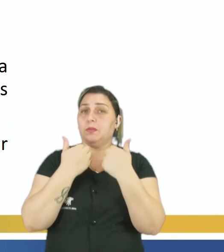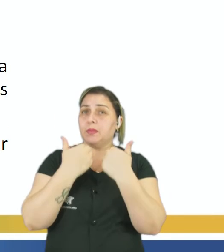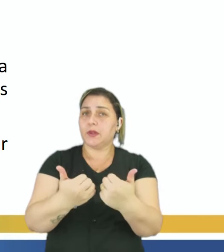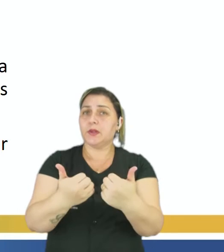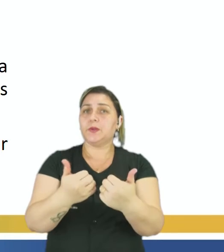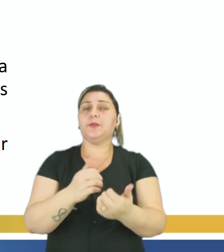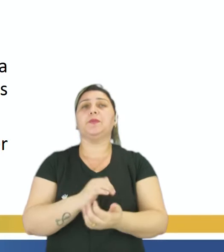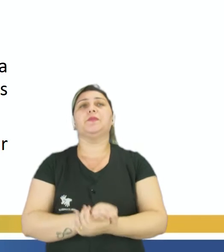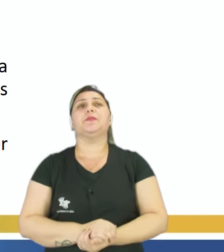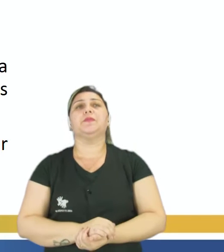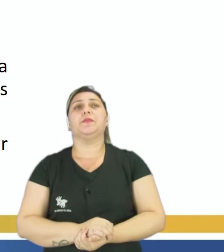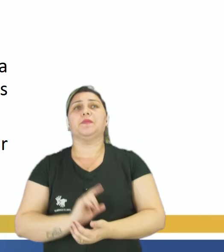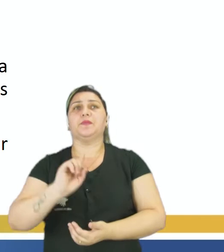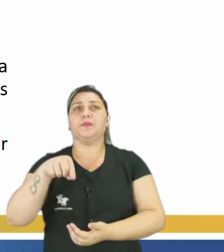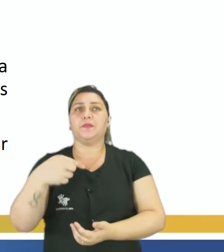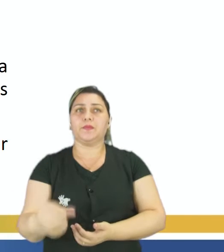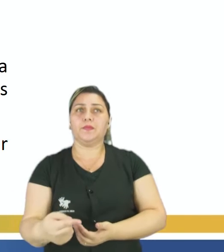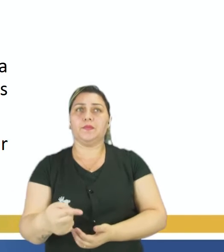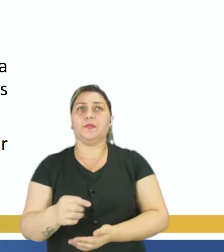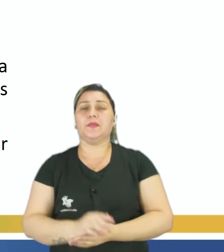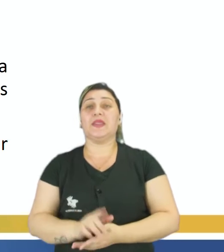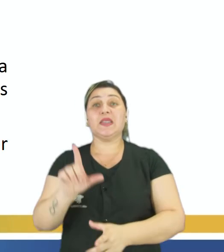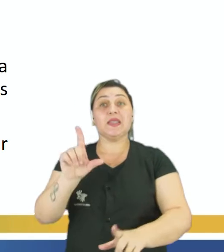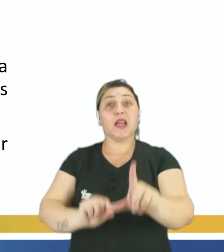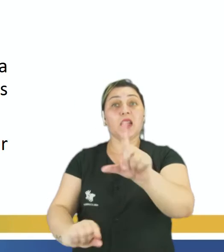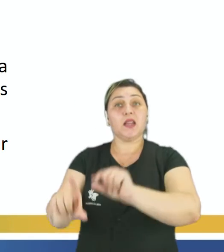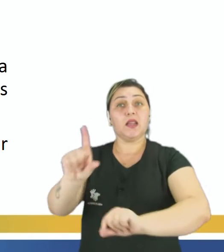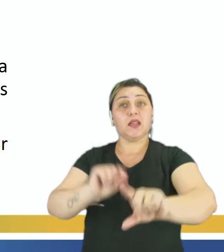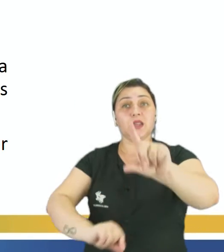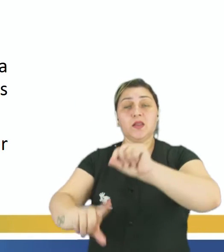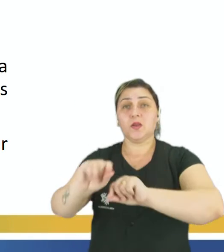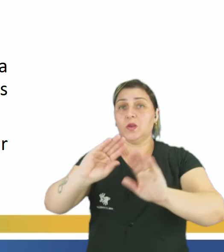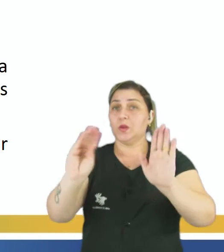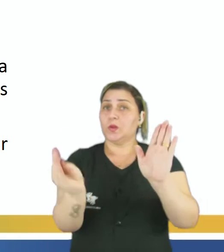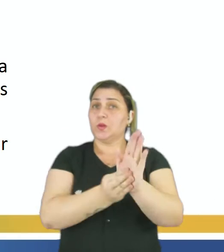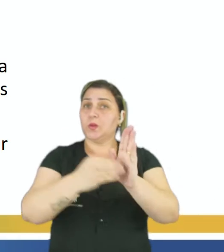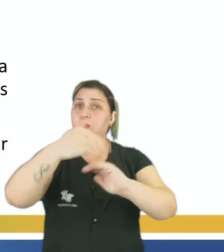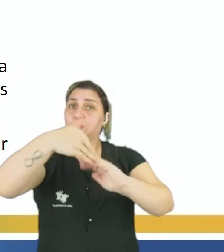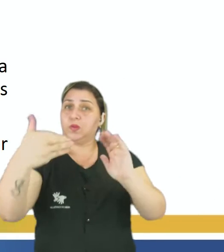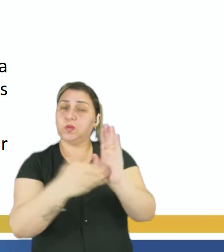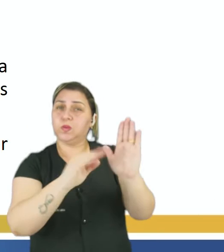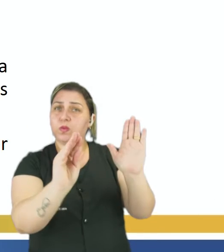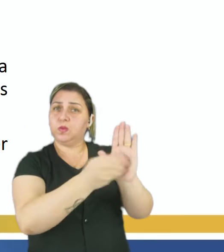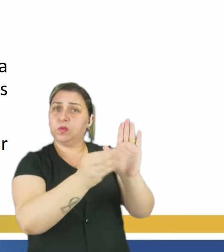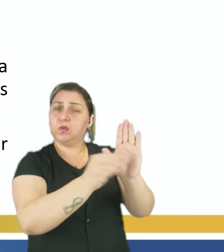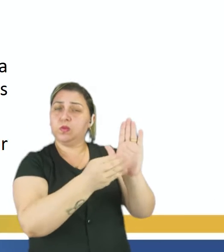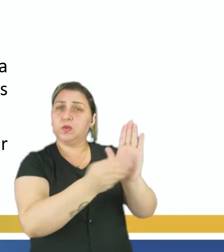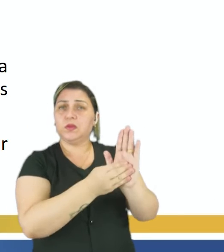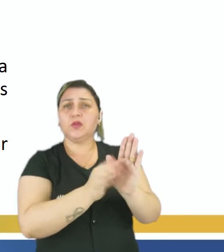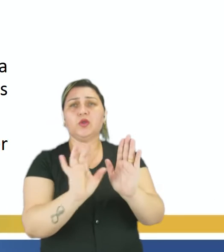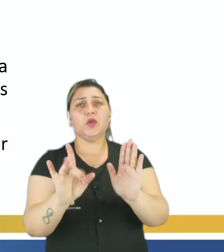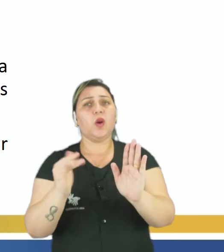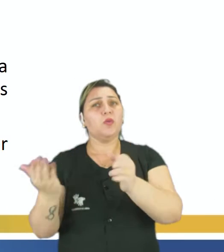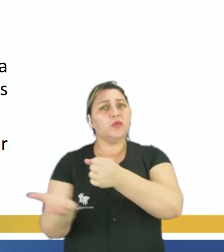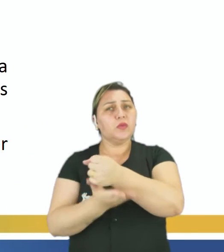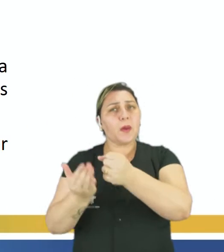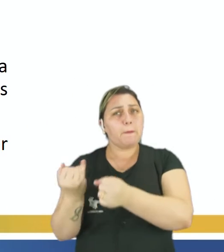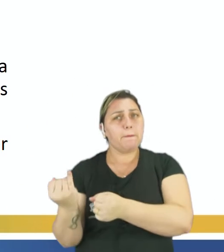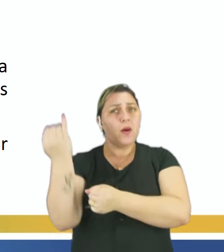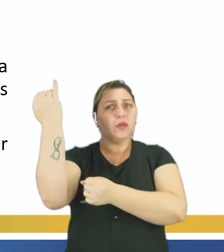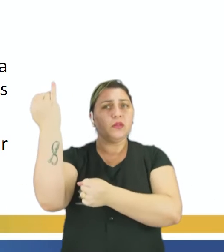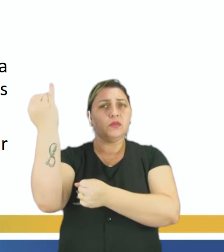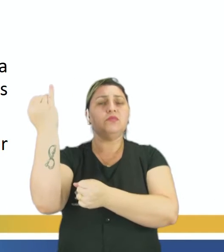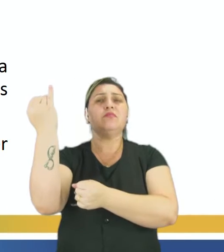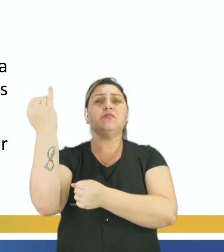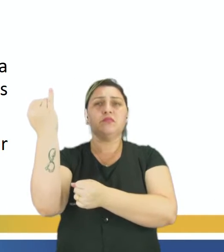Beleza? Depois, você tem que ser seletivo. Você não vai colocar tudo numa resenha, você vai colocar só os pontos